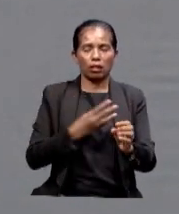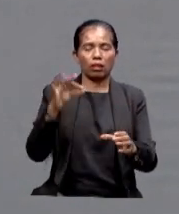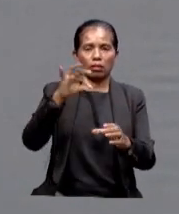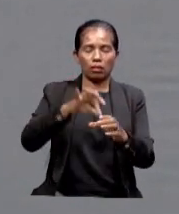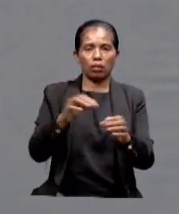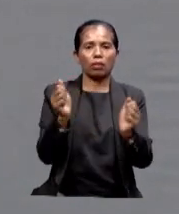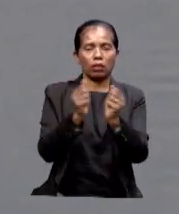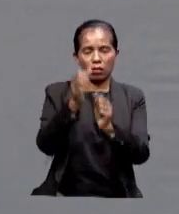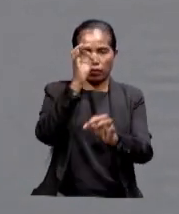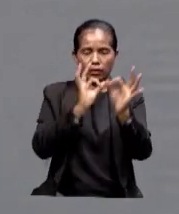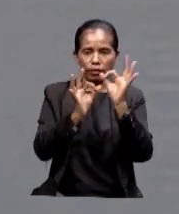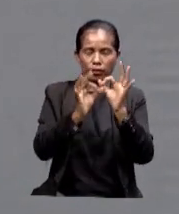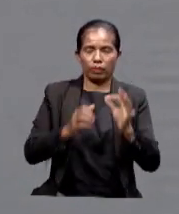confiança.